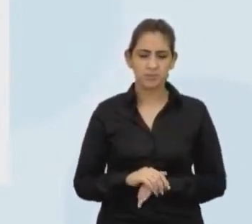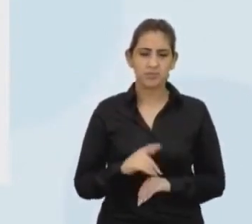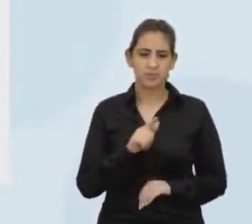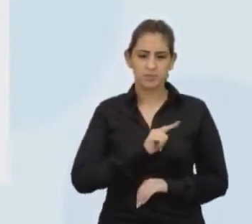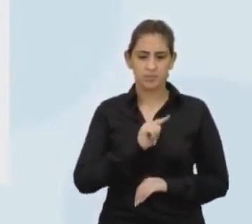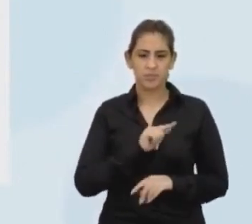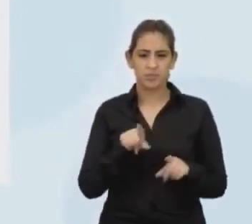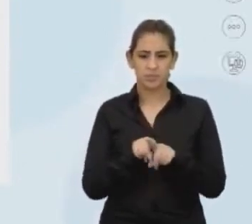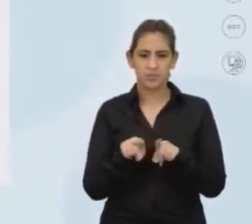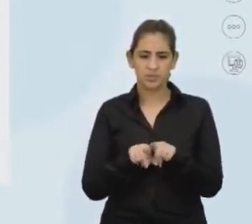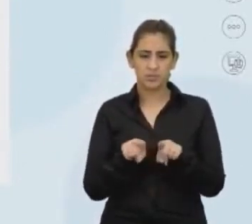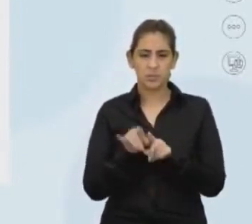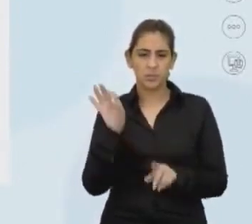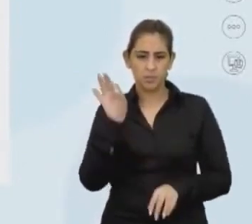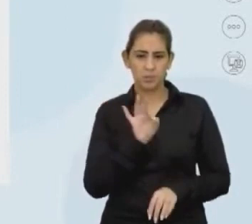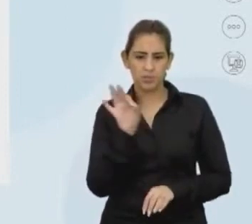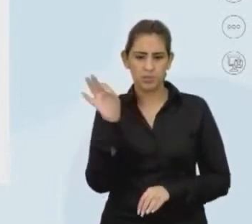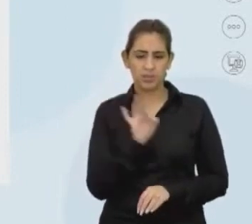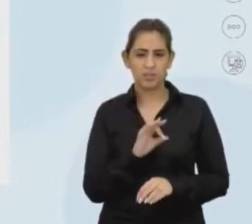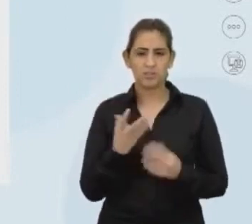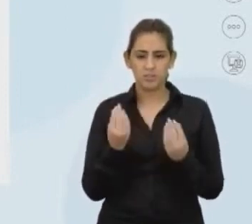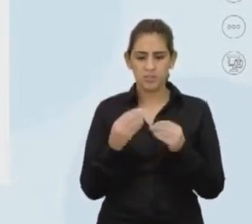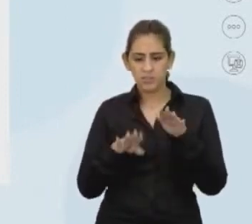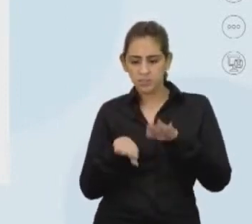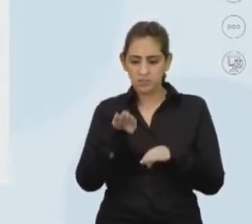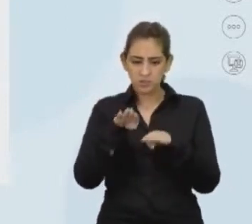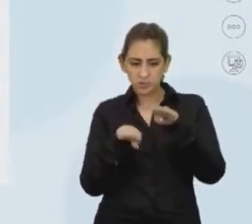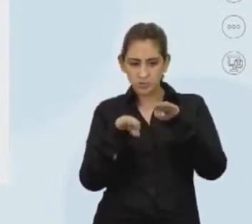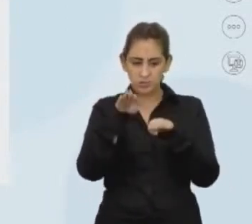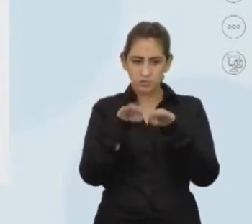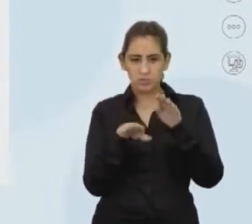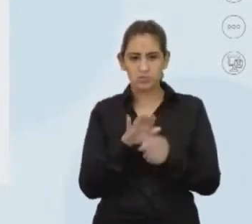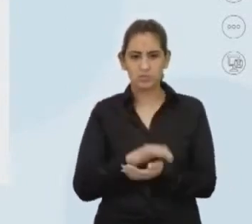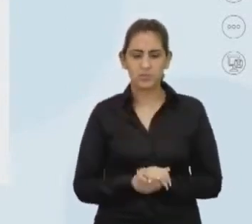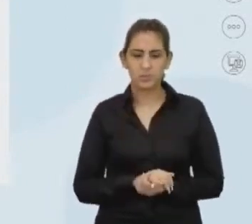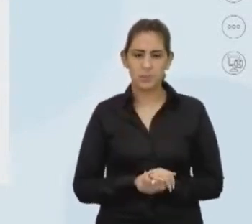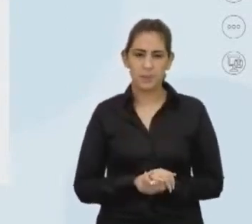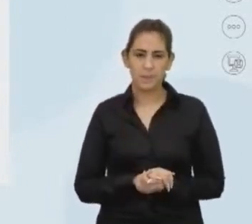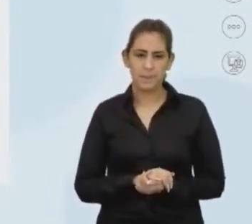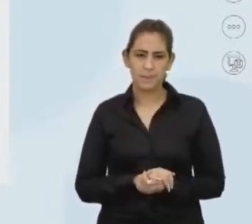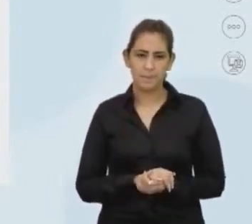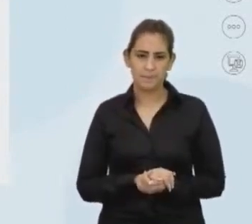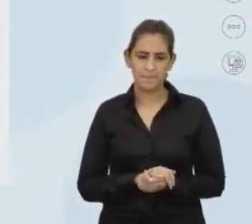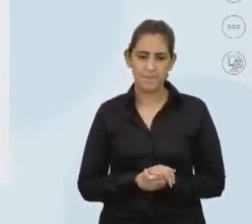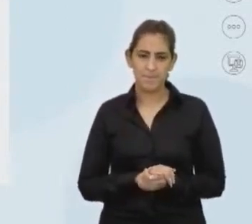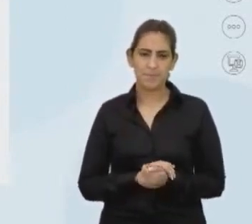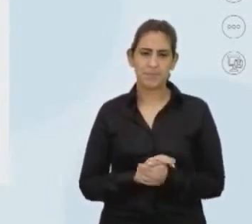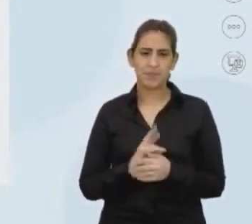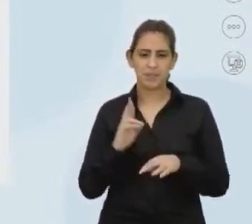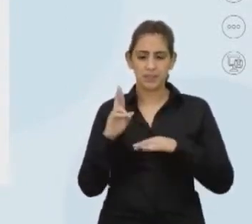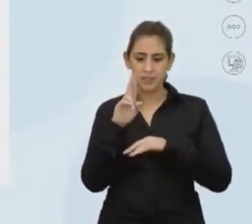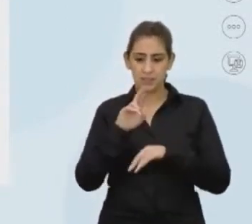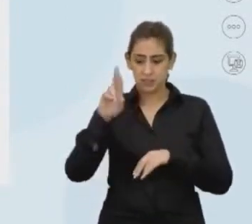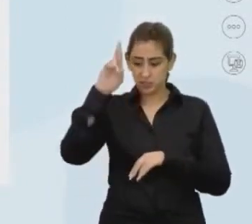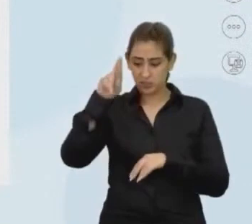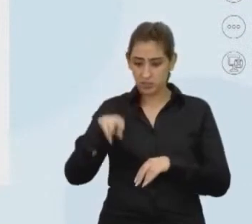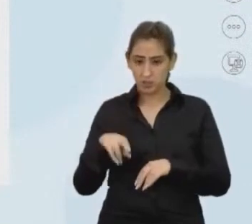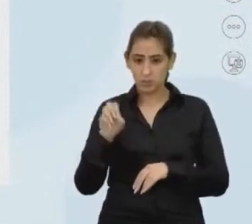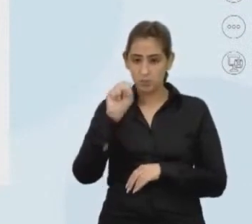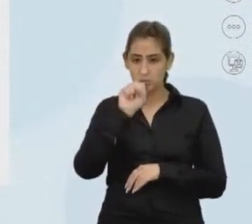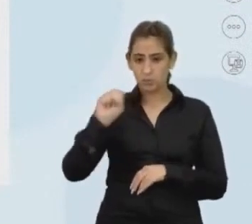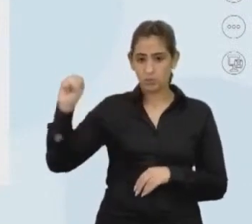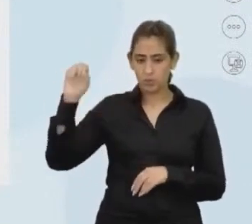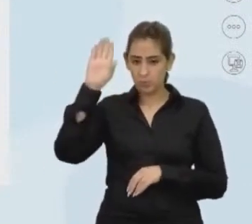nós temos também né uma porcentagem também bem equilibrada aí né dando aí destaque aí também para a região Sudeste ou